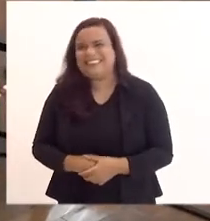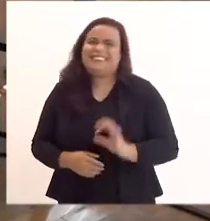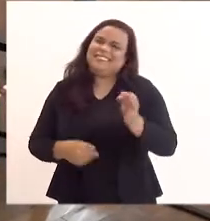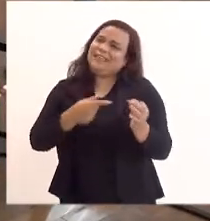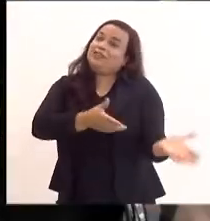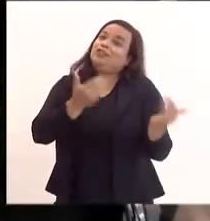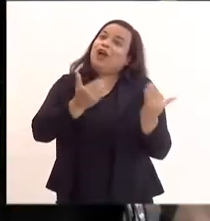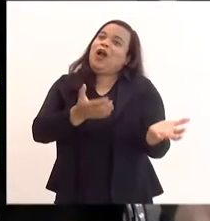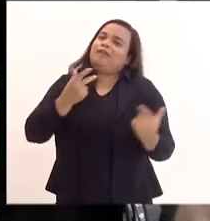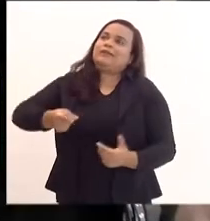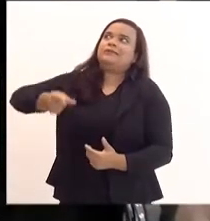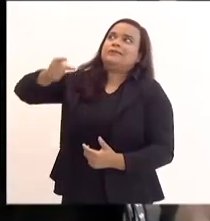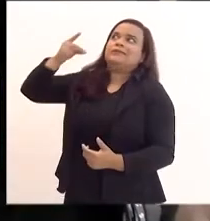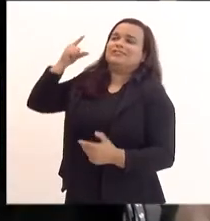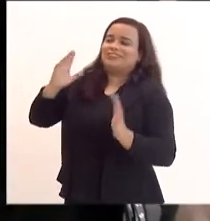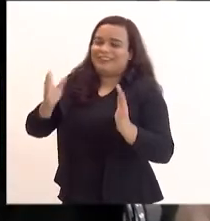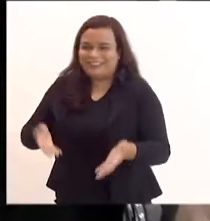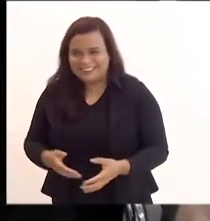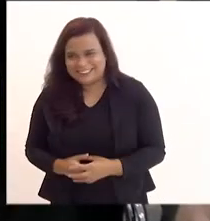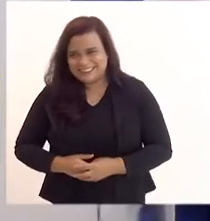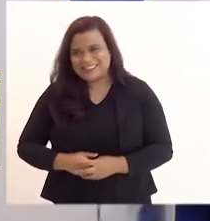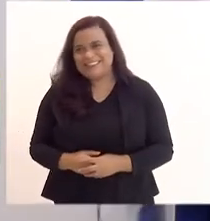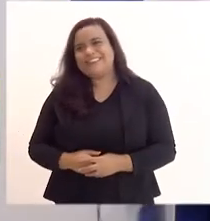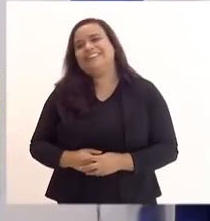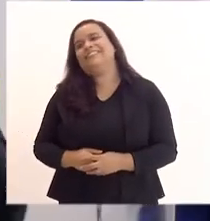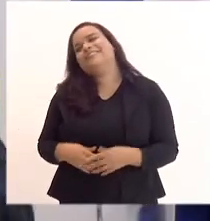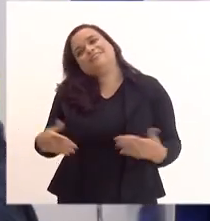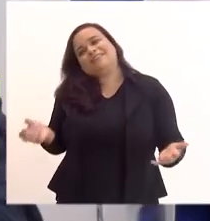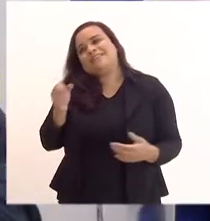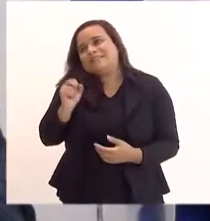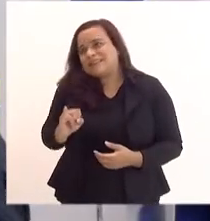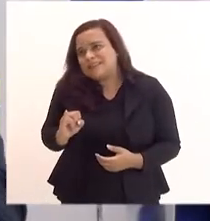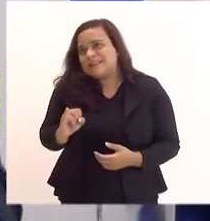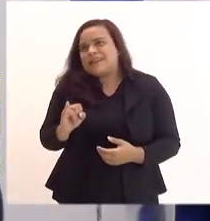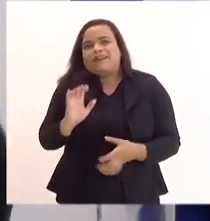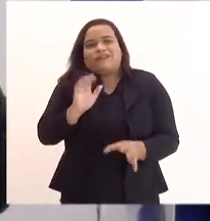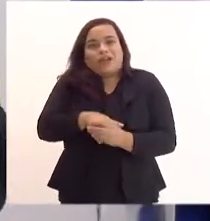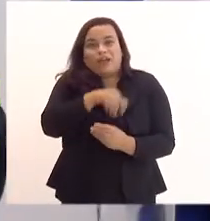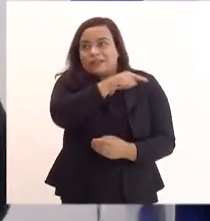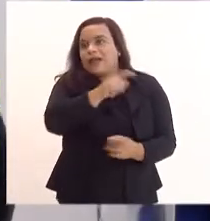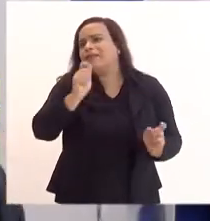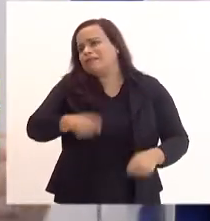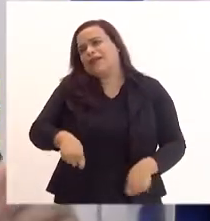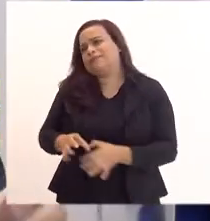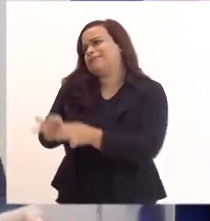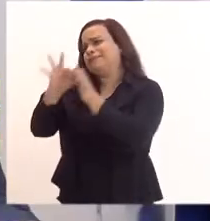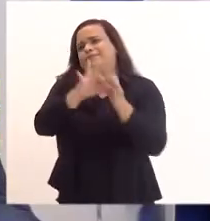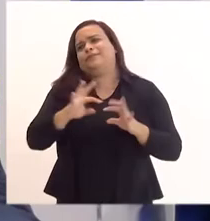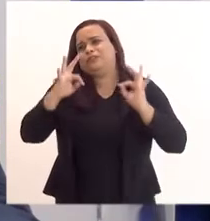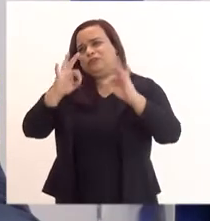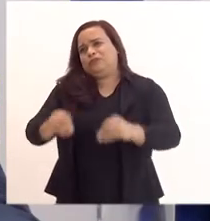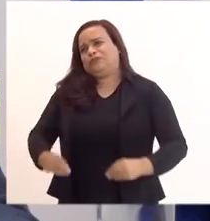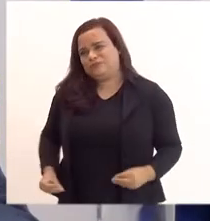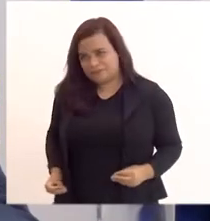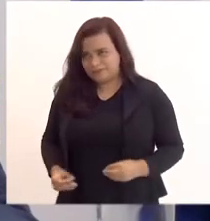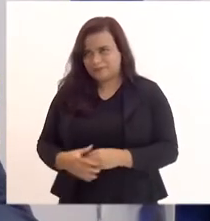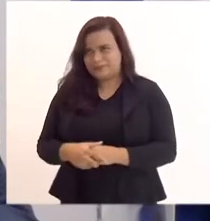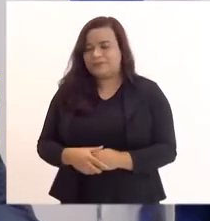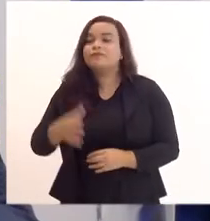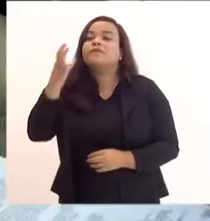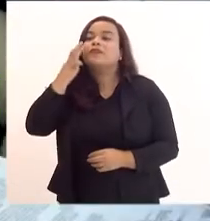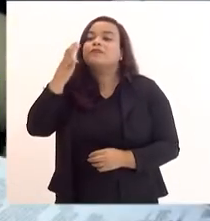jovem há mais tempo que todos nós aqui. Se não era unanimidade em plenário, não tinha votação, não tinha nada. Chico. Vamos lá. Deputado